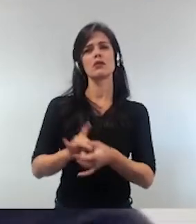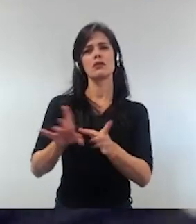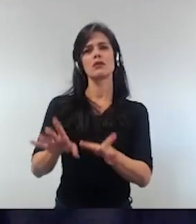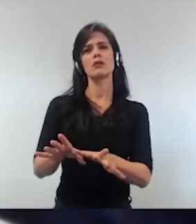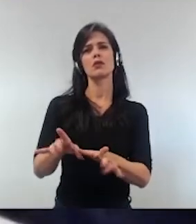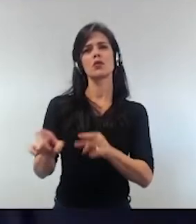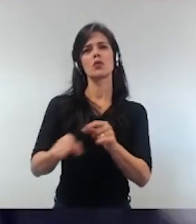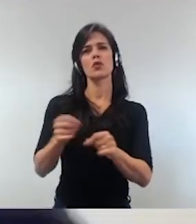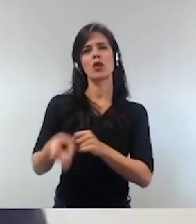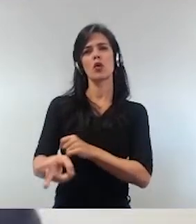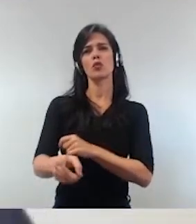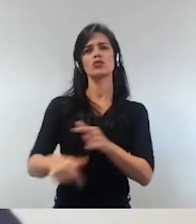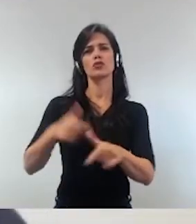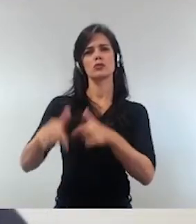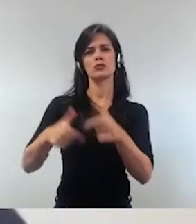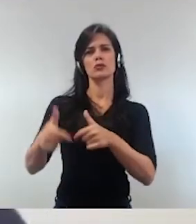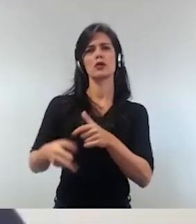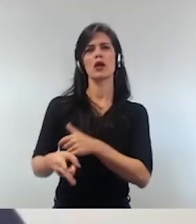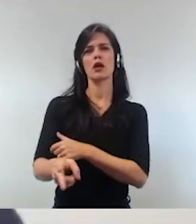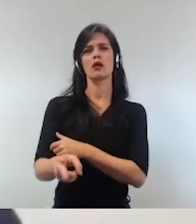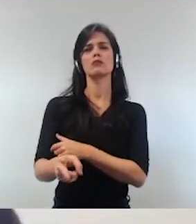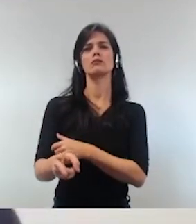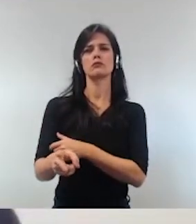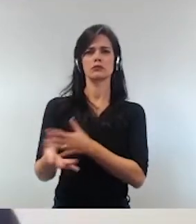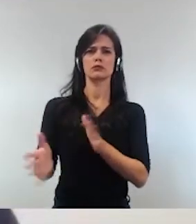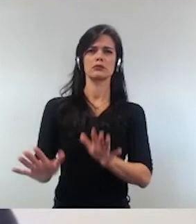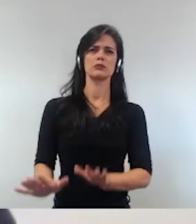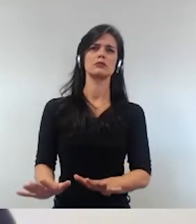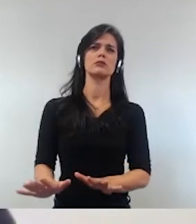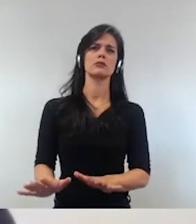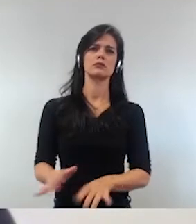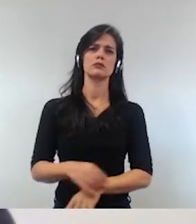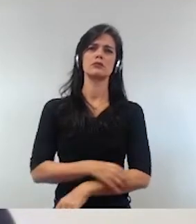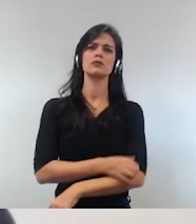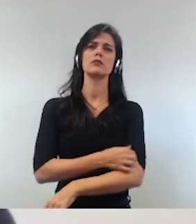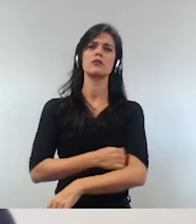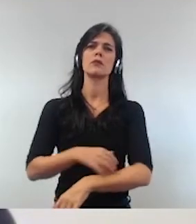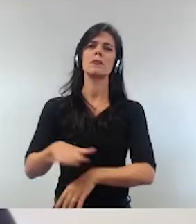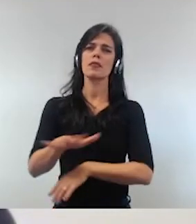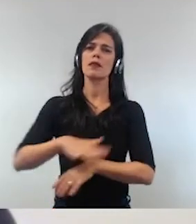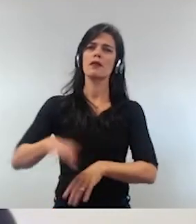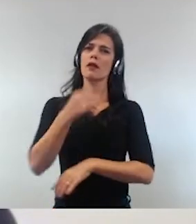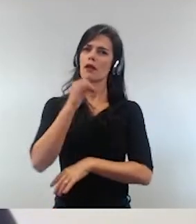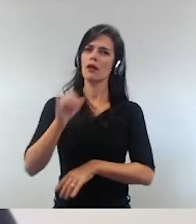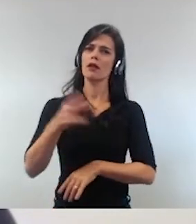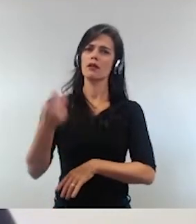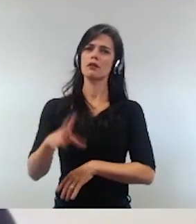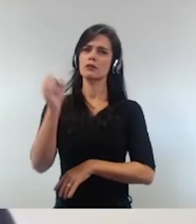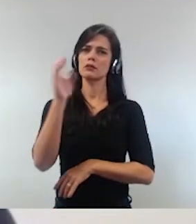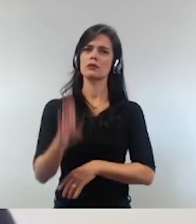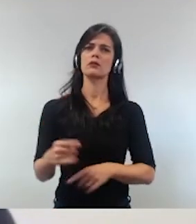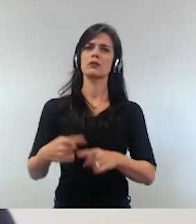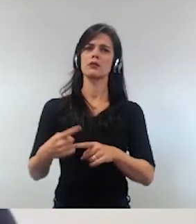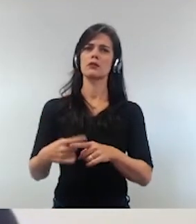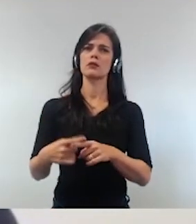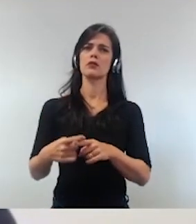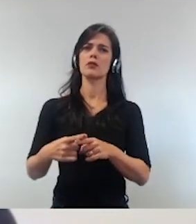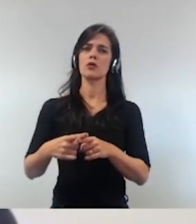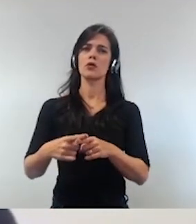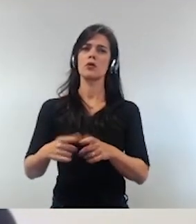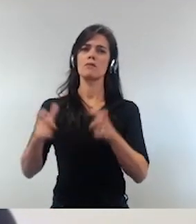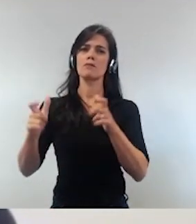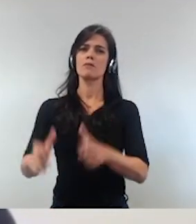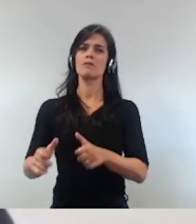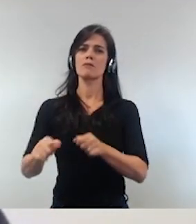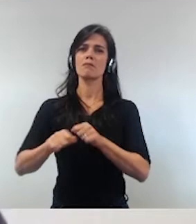a manutenção, a espinha dorsal do setor elétrico brasileiro, considerando que o setor de distribuição é a